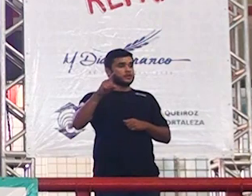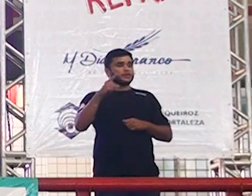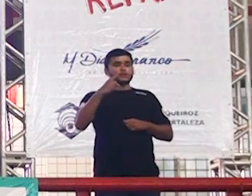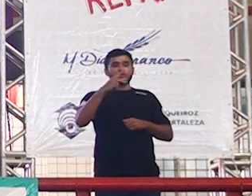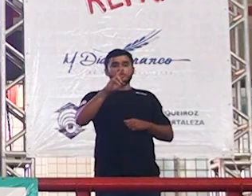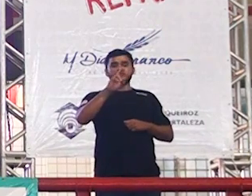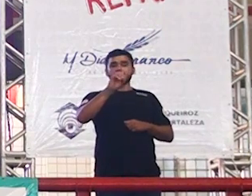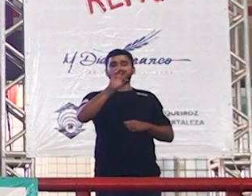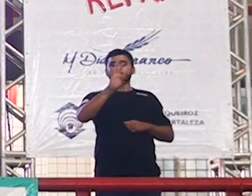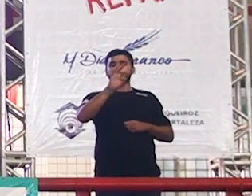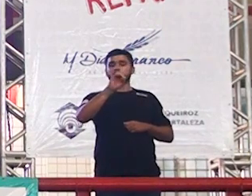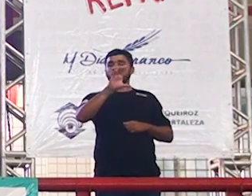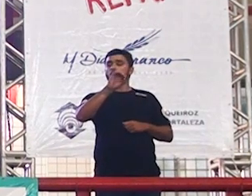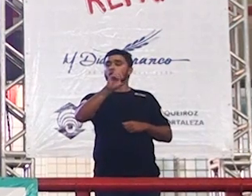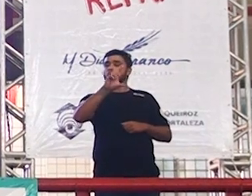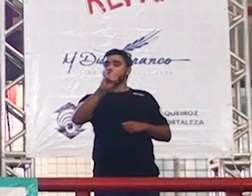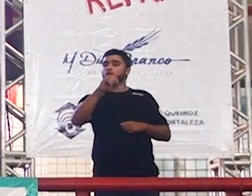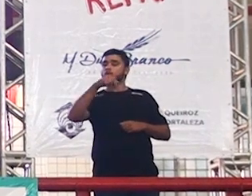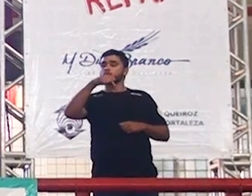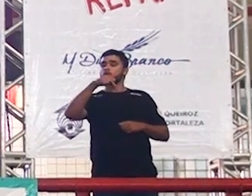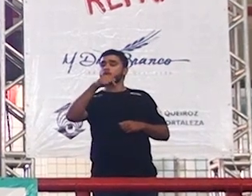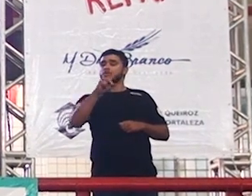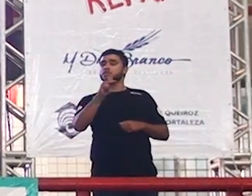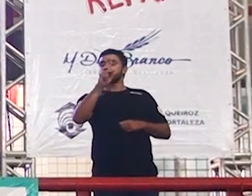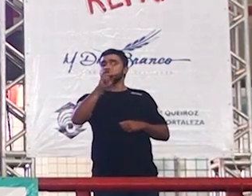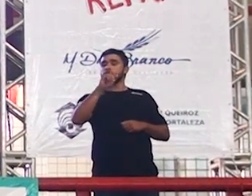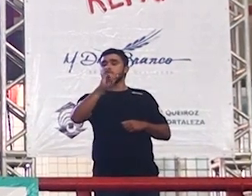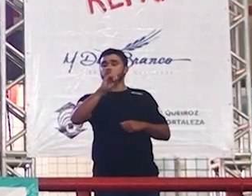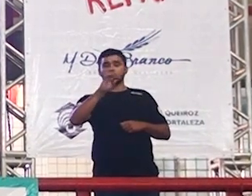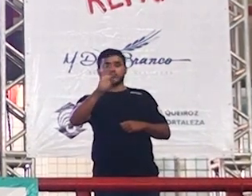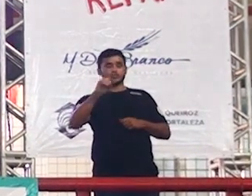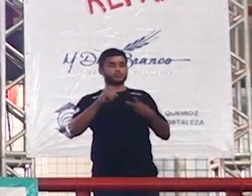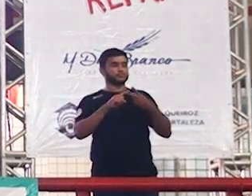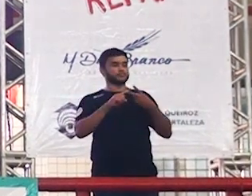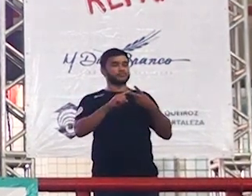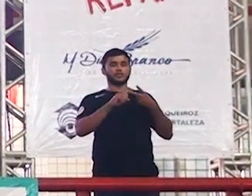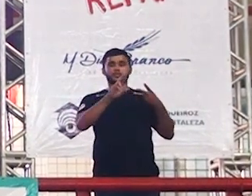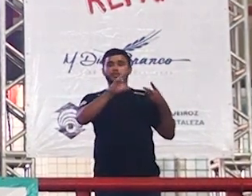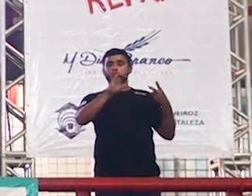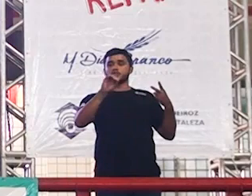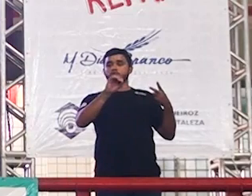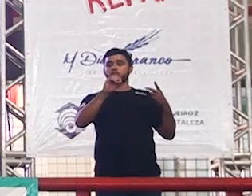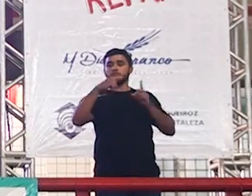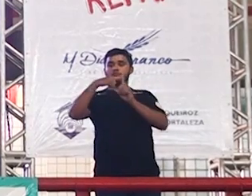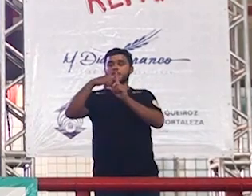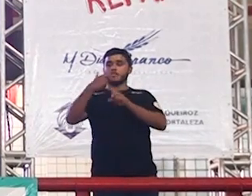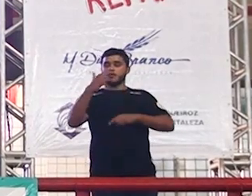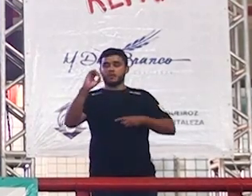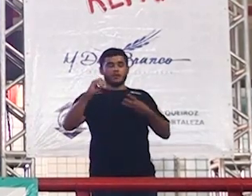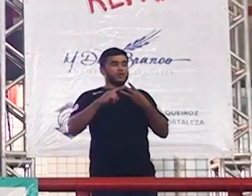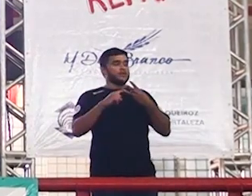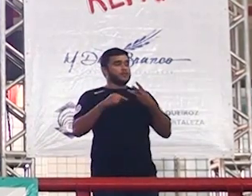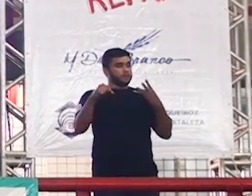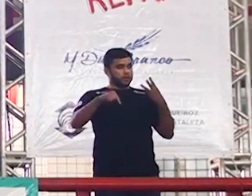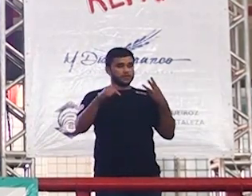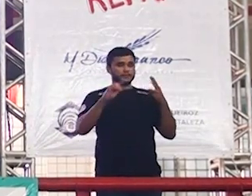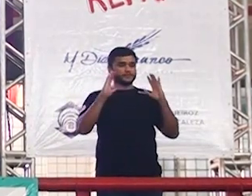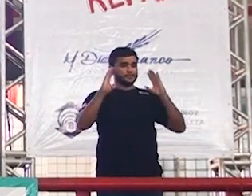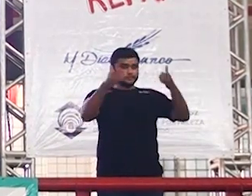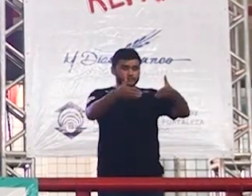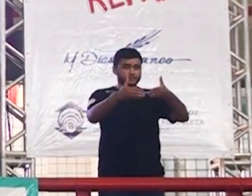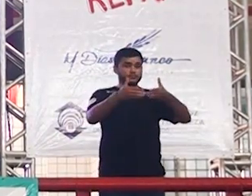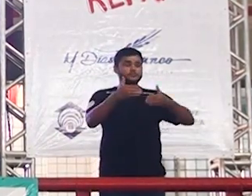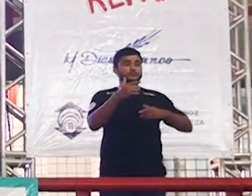Protocolo Kyoto, Eco 92, Rio+20, Acordo de Paris. Essas convenções